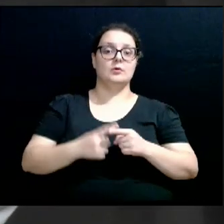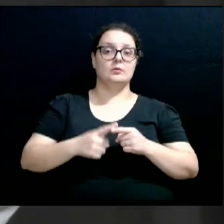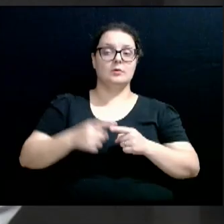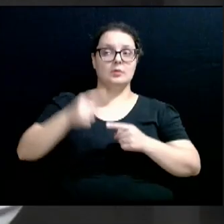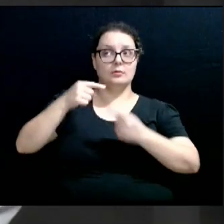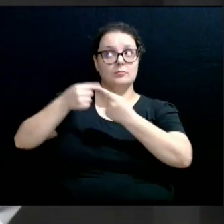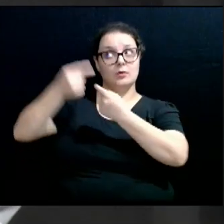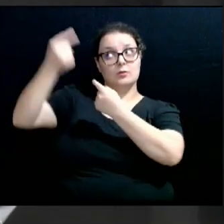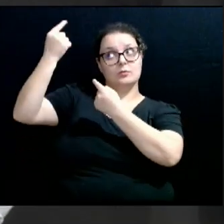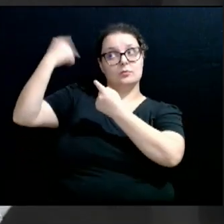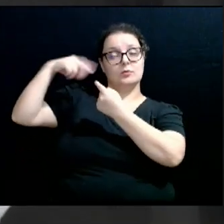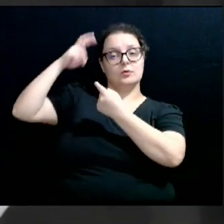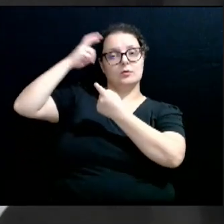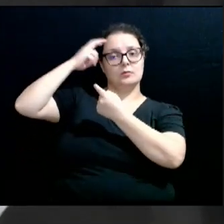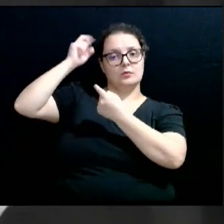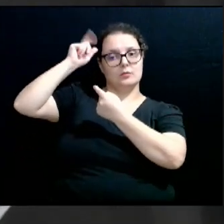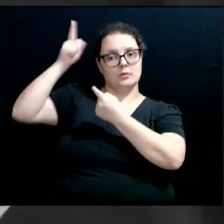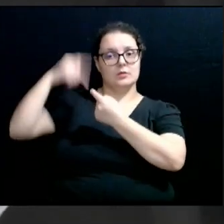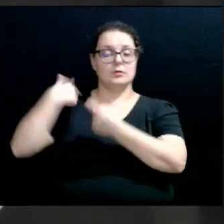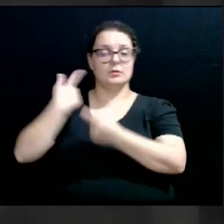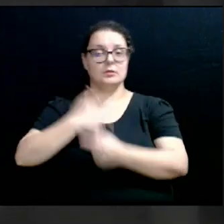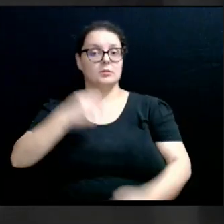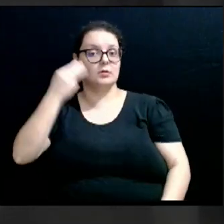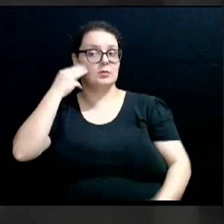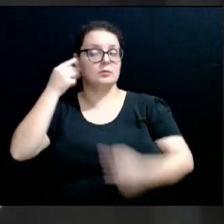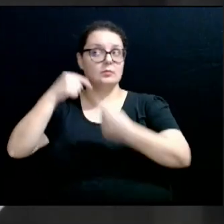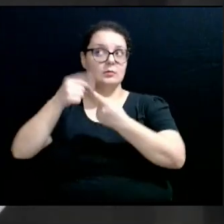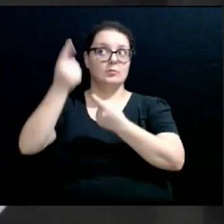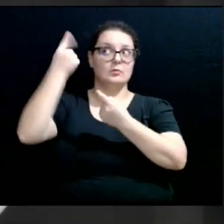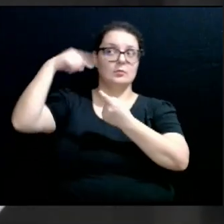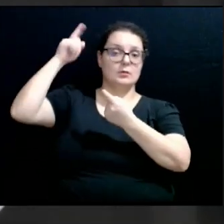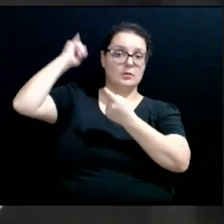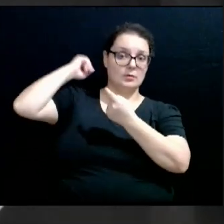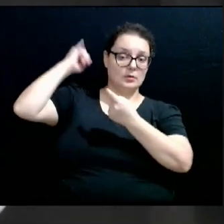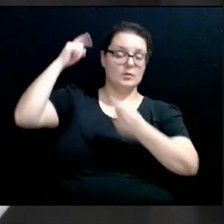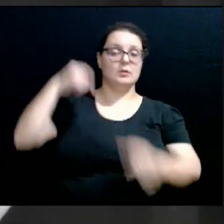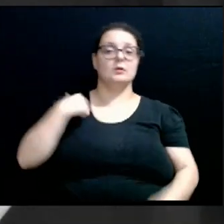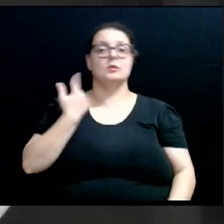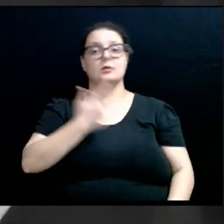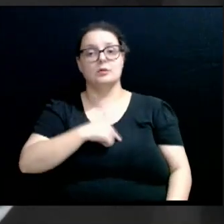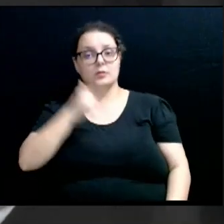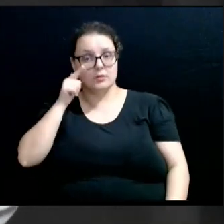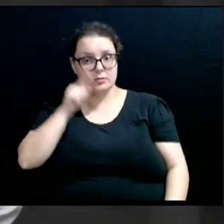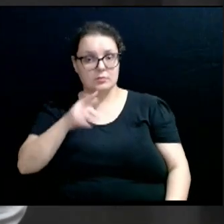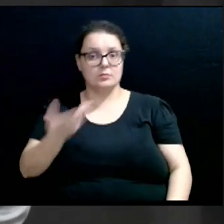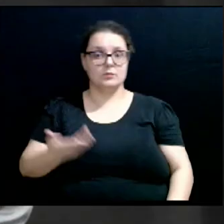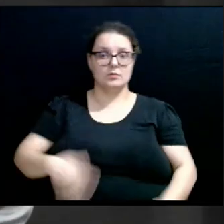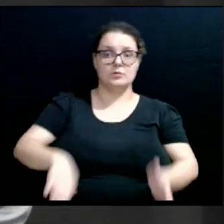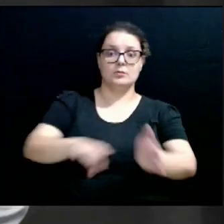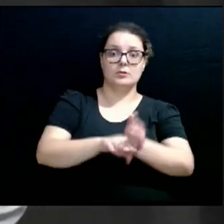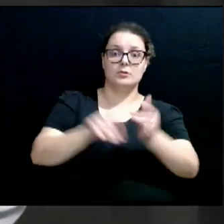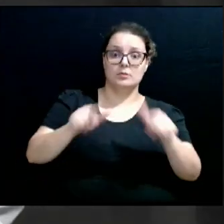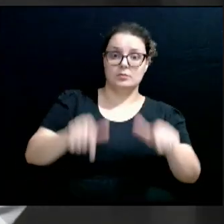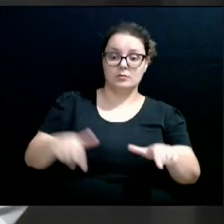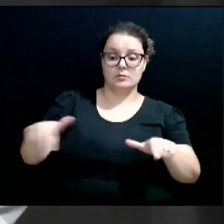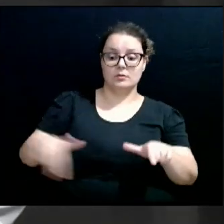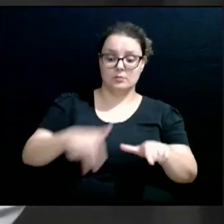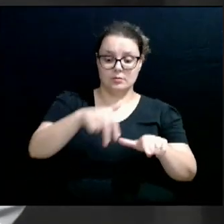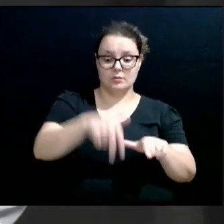das nossas memórias, e com isso a gente conseguiu chegar onde a gente está, produzindo